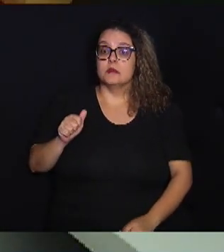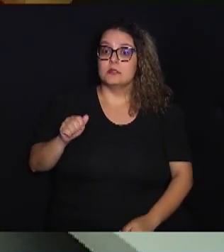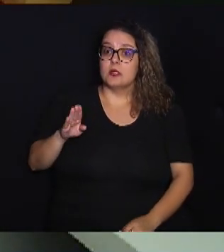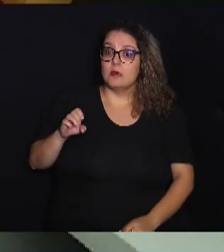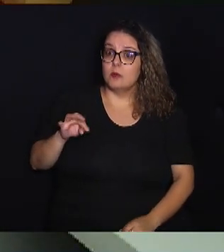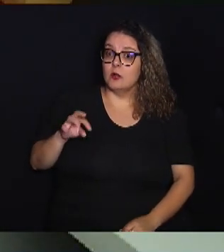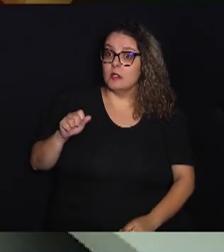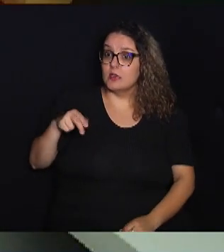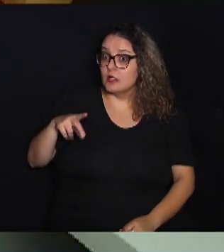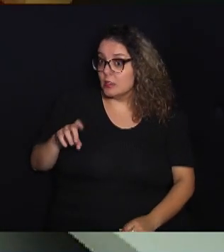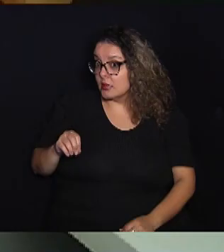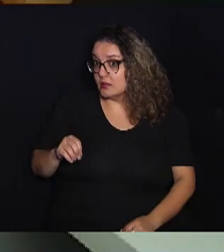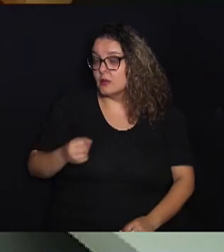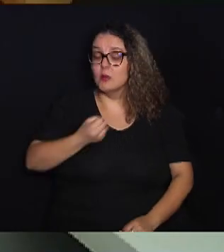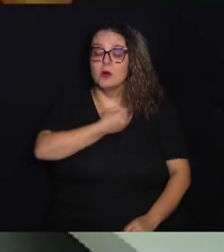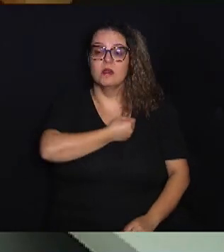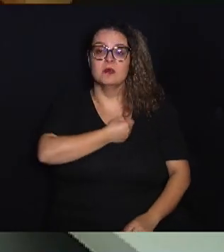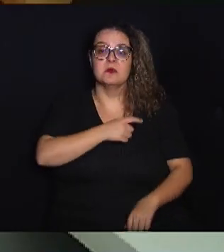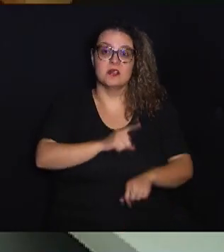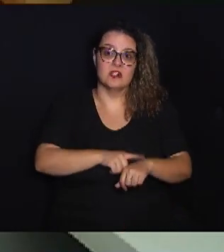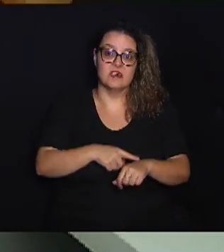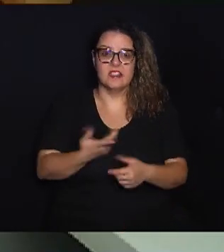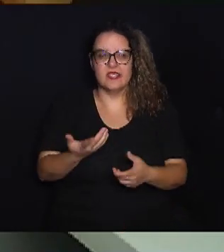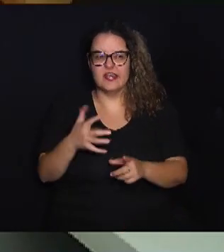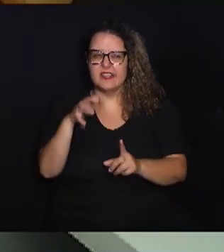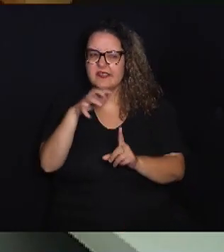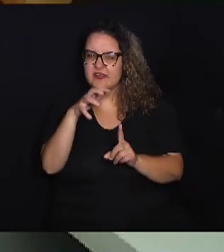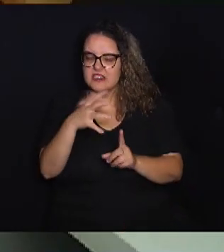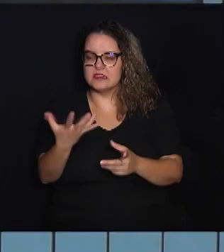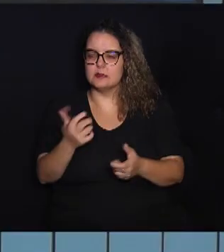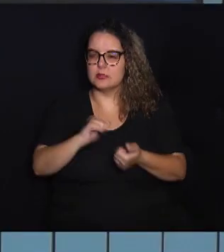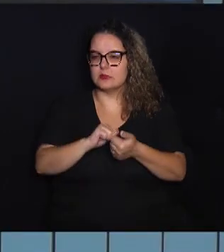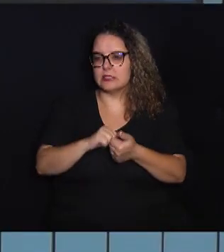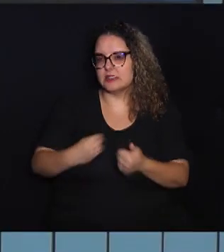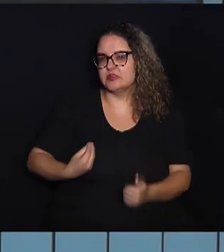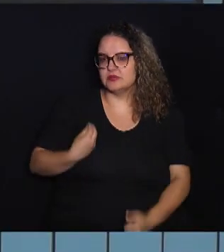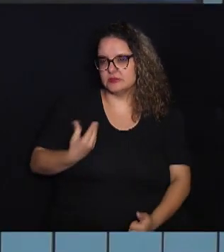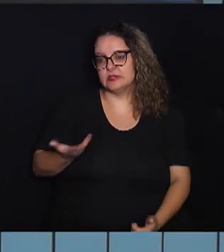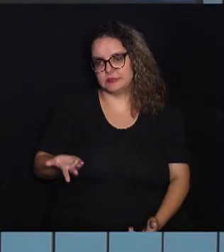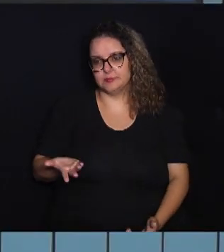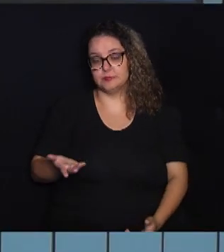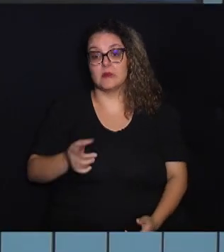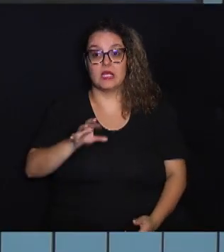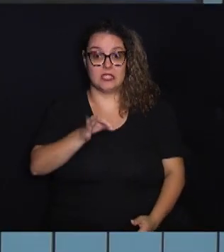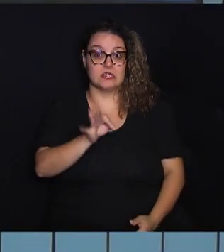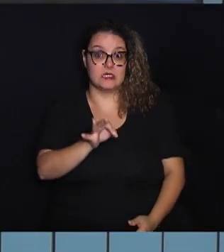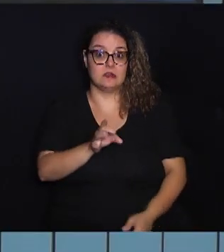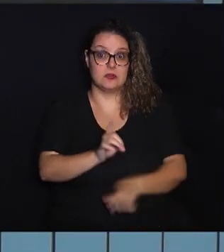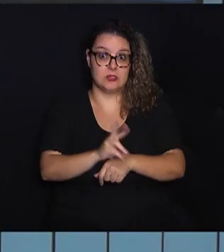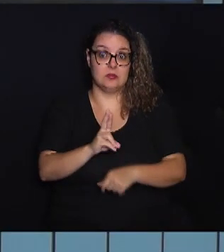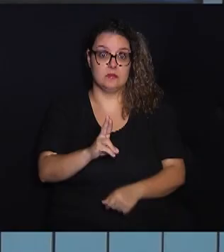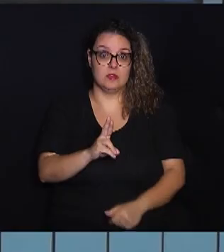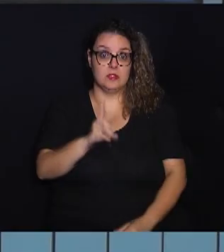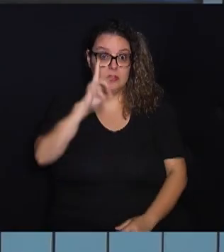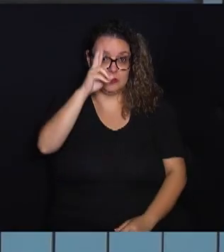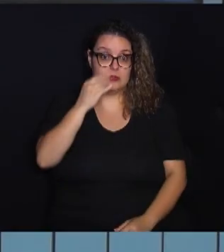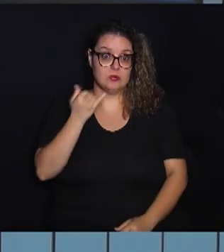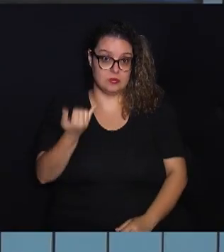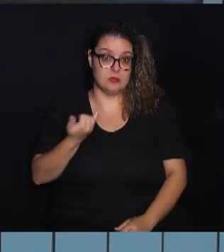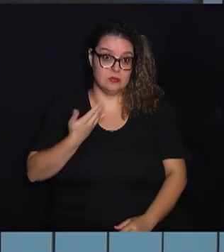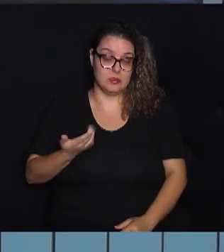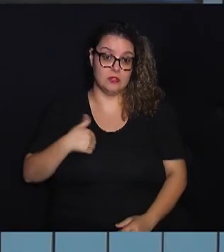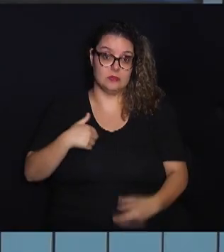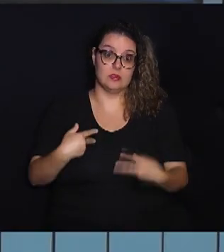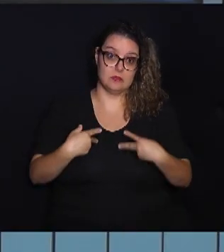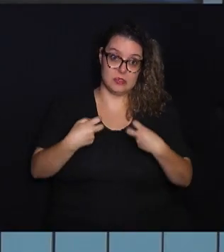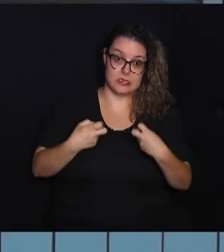horas e implicando numa qualidade de vida ruim. Exatamente, doutor, você falou sobre isso, eu mesma. Eu já percebi